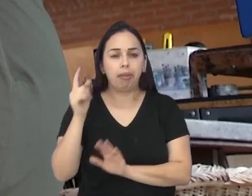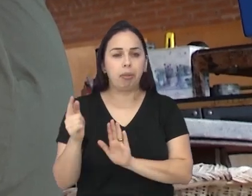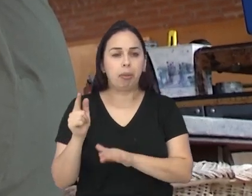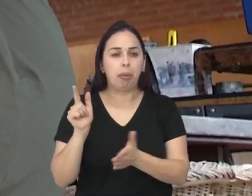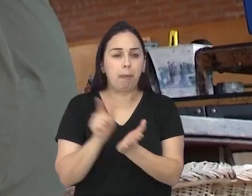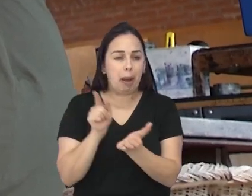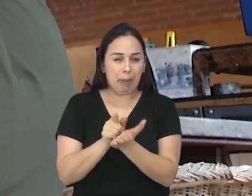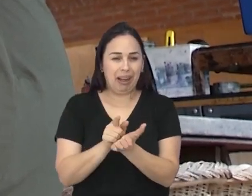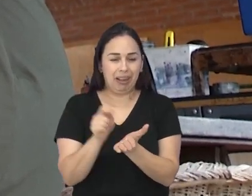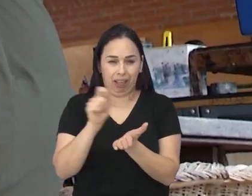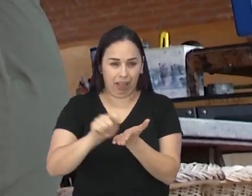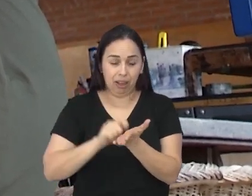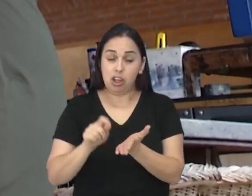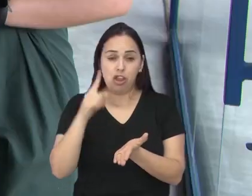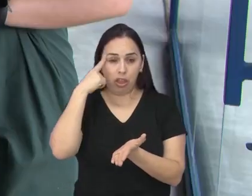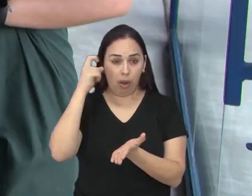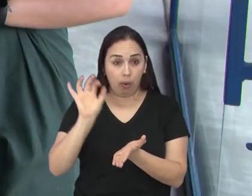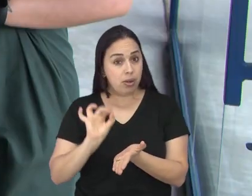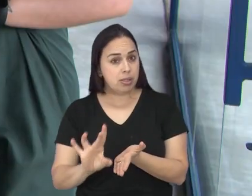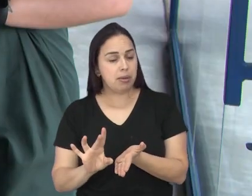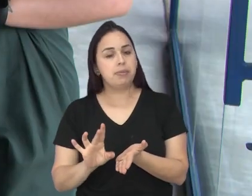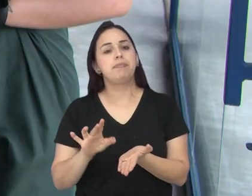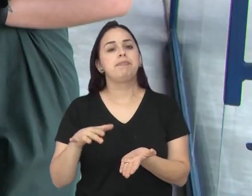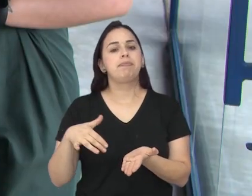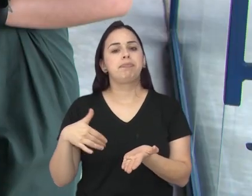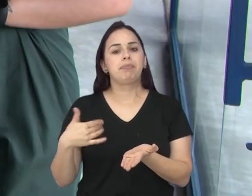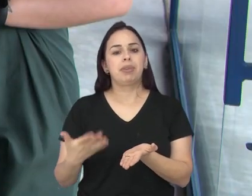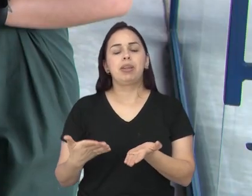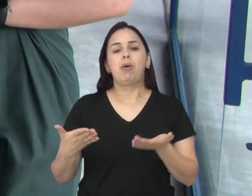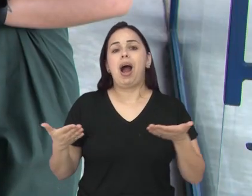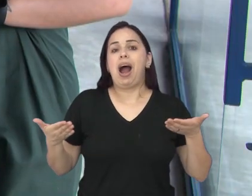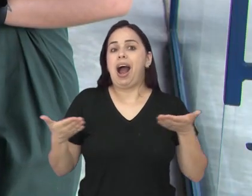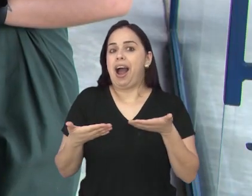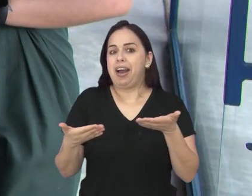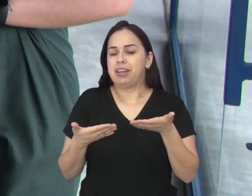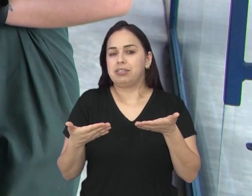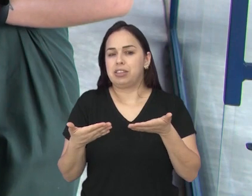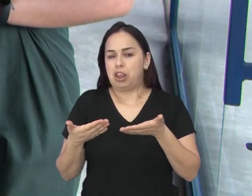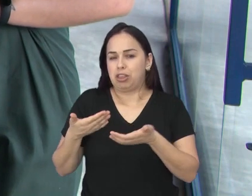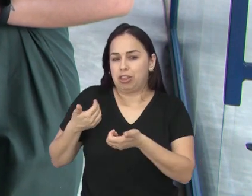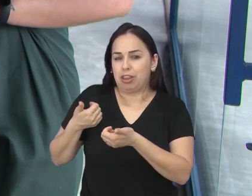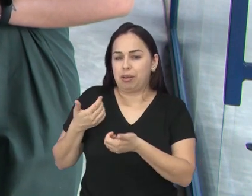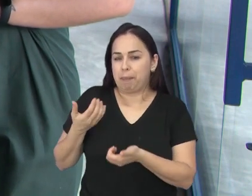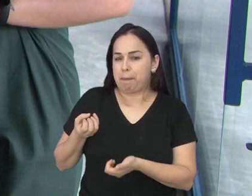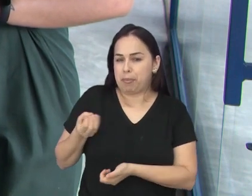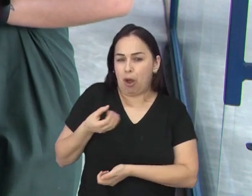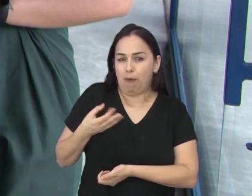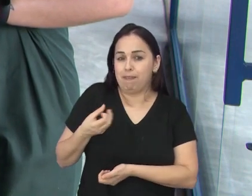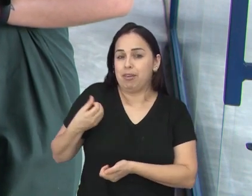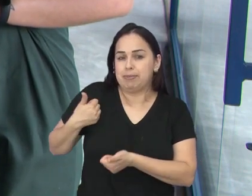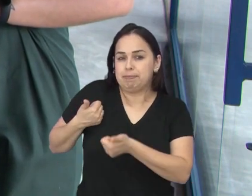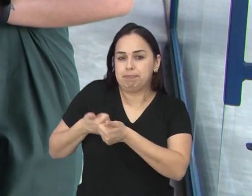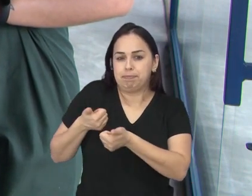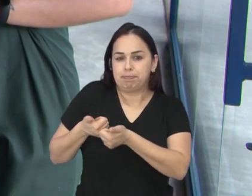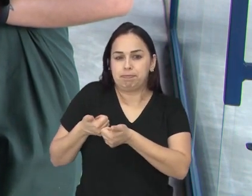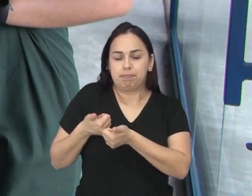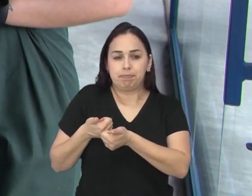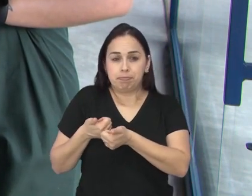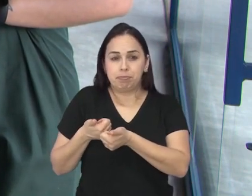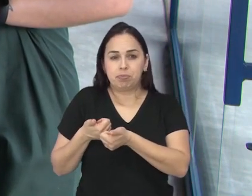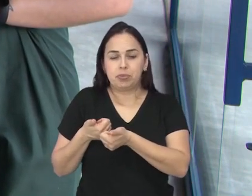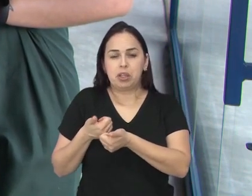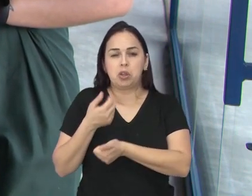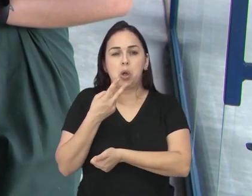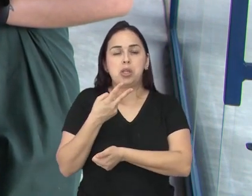E aí, quando chegou agora, né, mais recentemente, mais